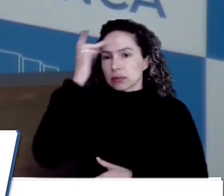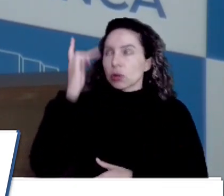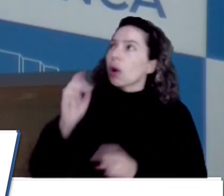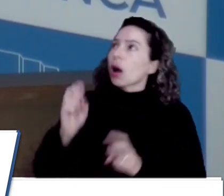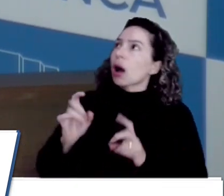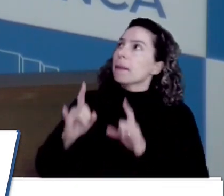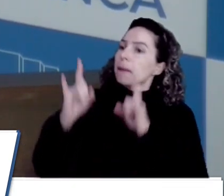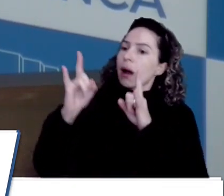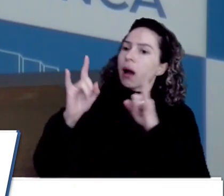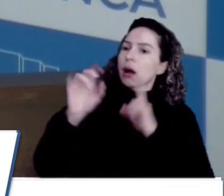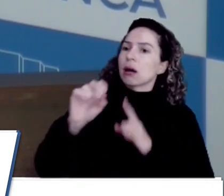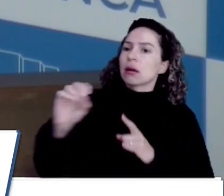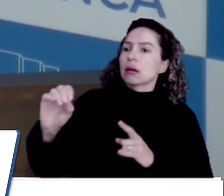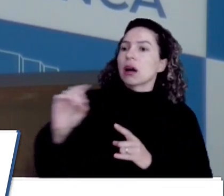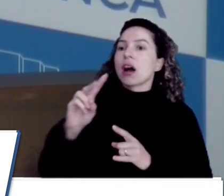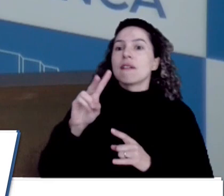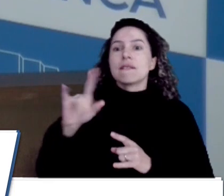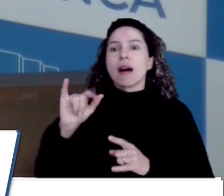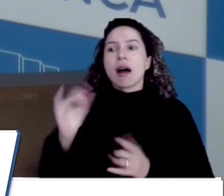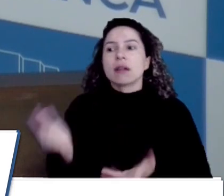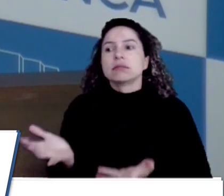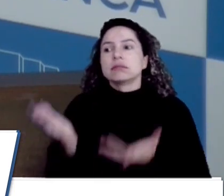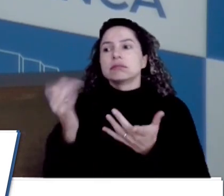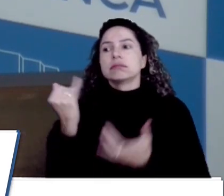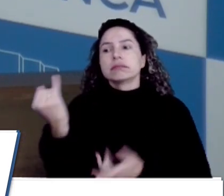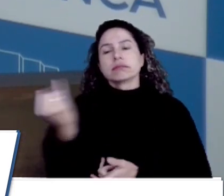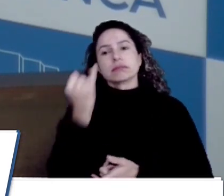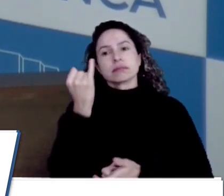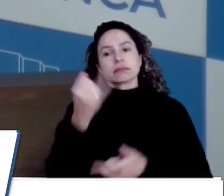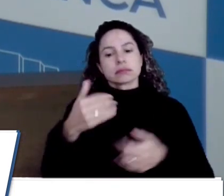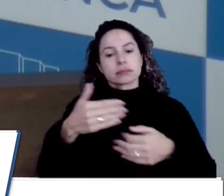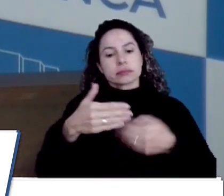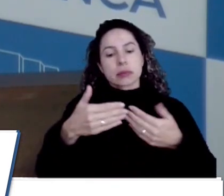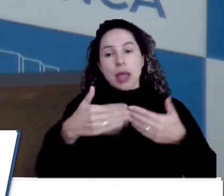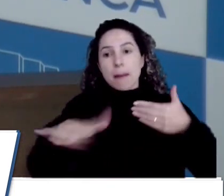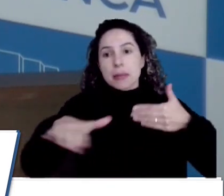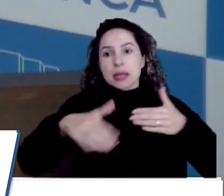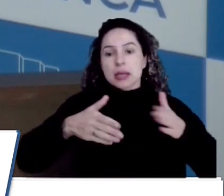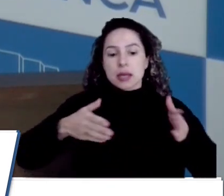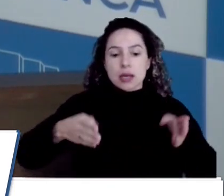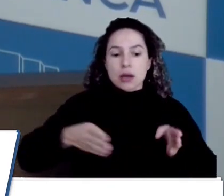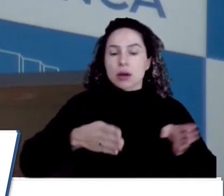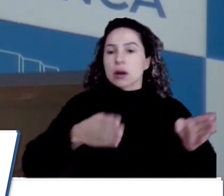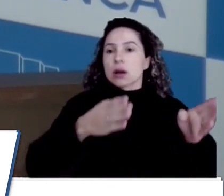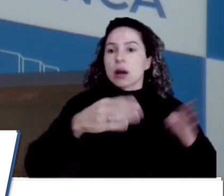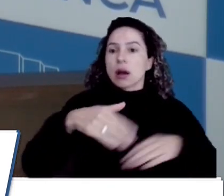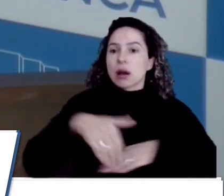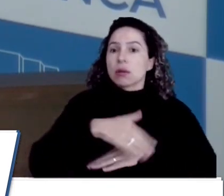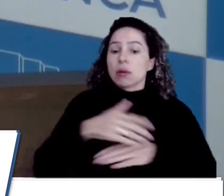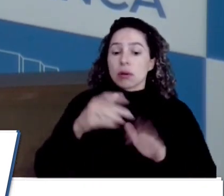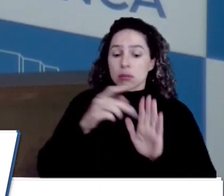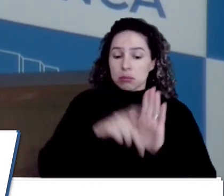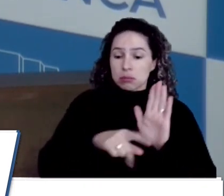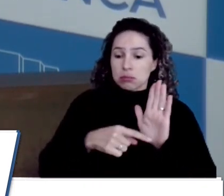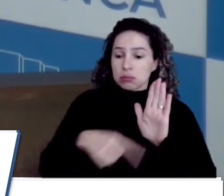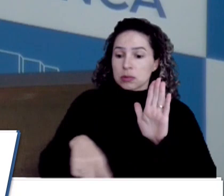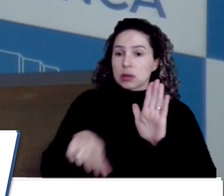que vai ser importante a abertura daquela rua. Aí o projeto pronto, para fazer